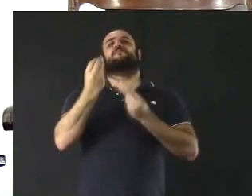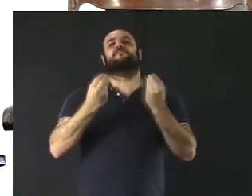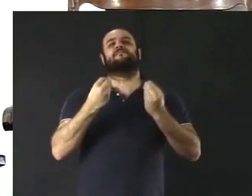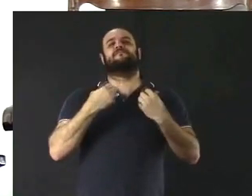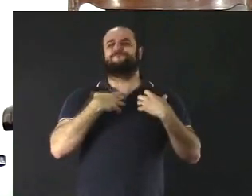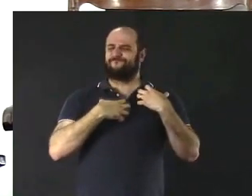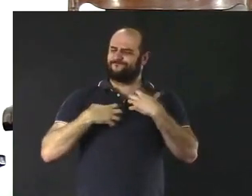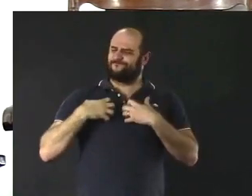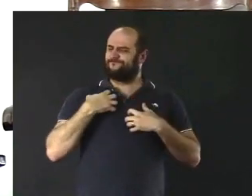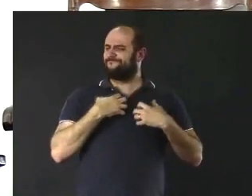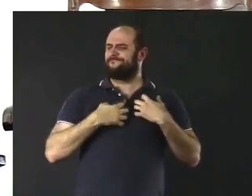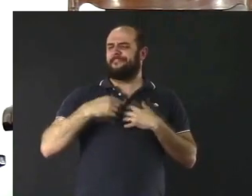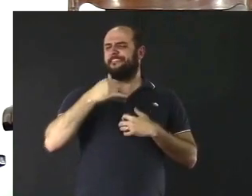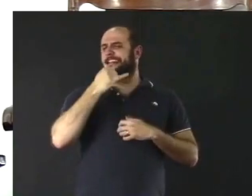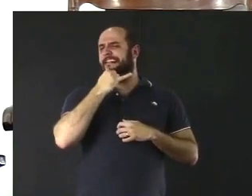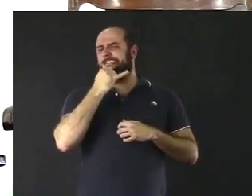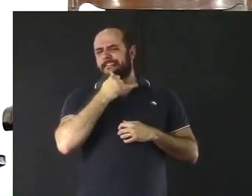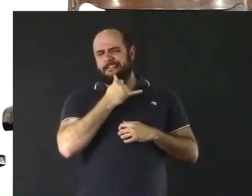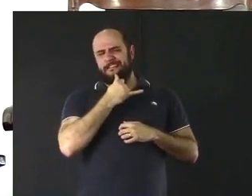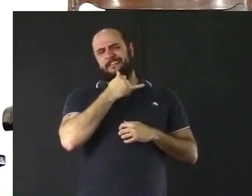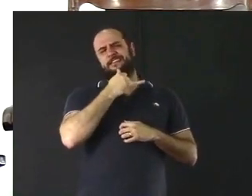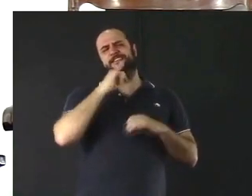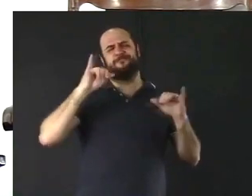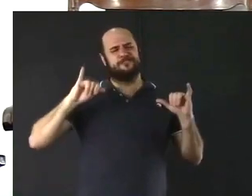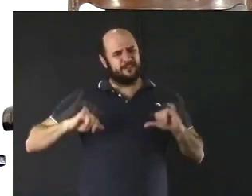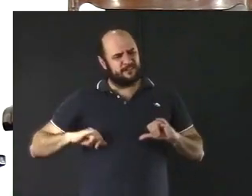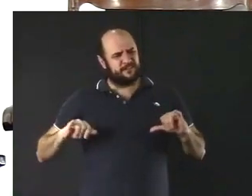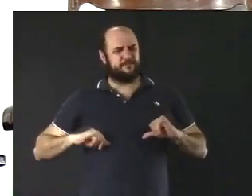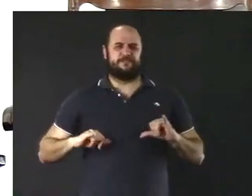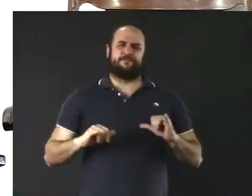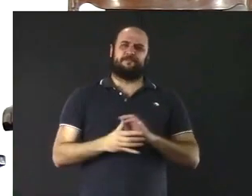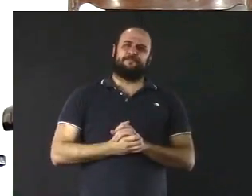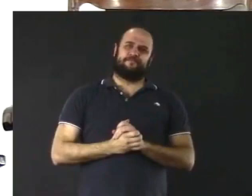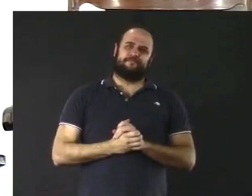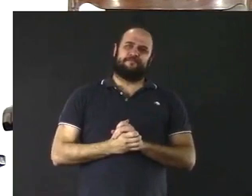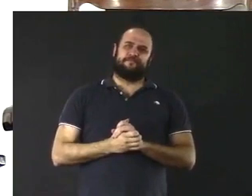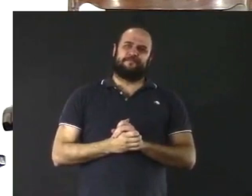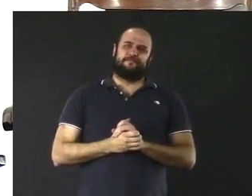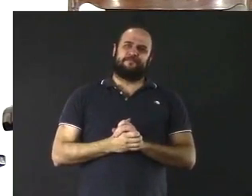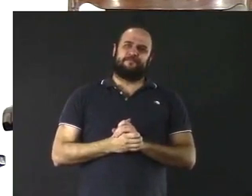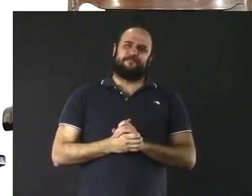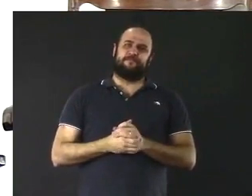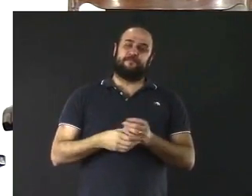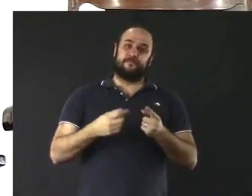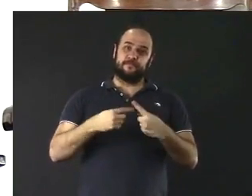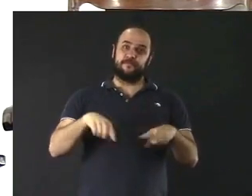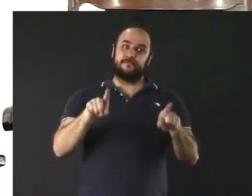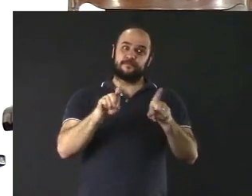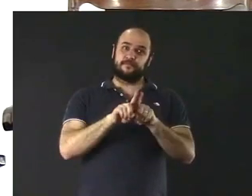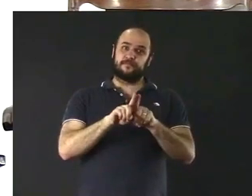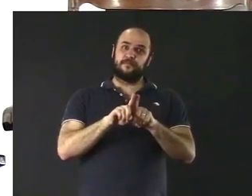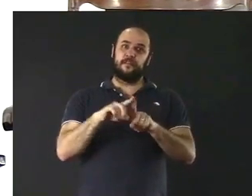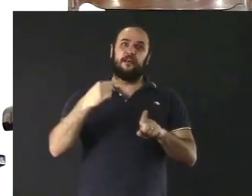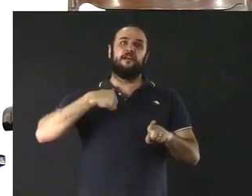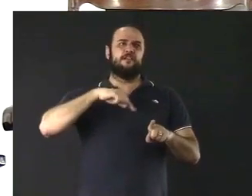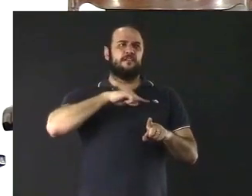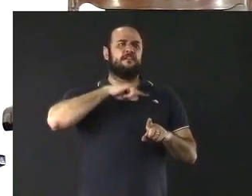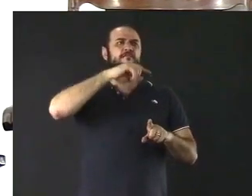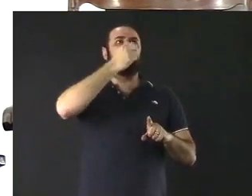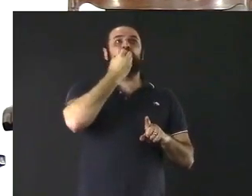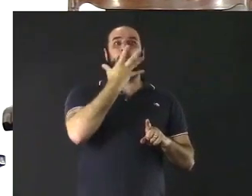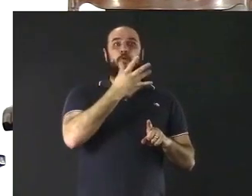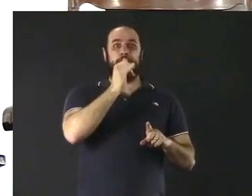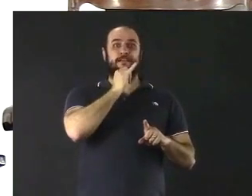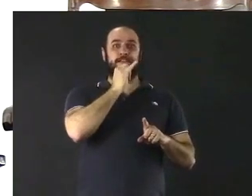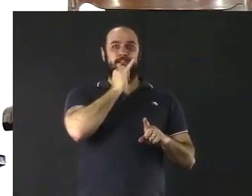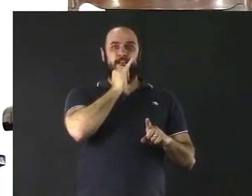angústia, esse desânimo e essa dor. Então, nós temos esse exemplo, esse bom exemplo, que são